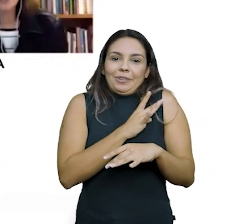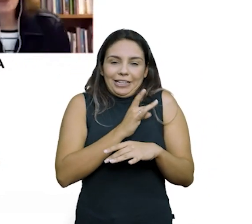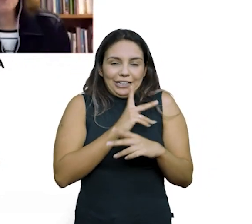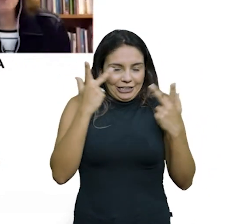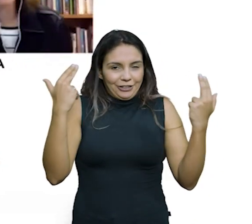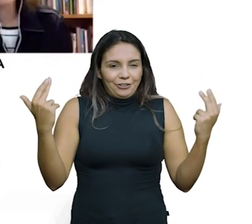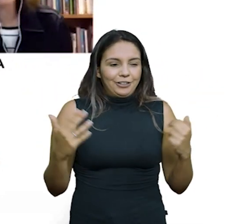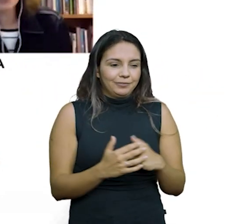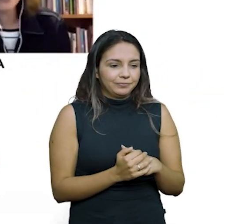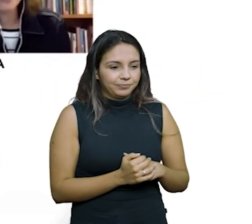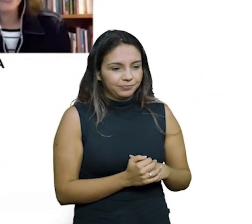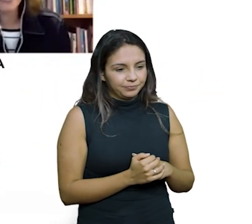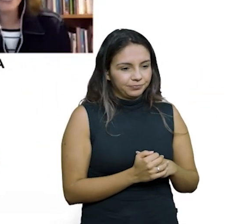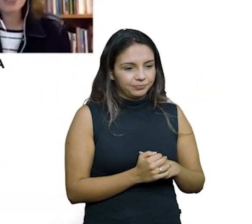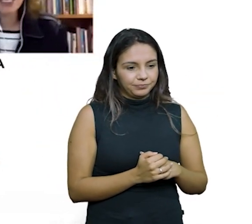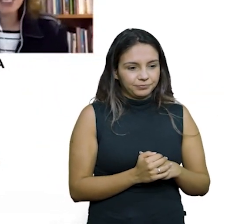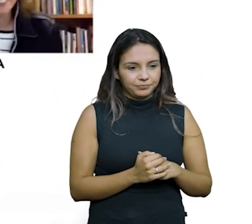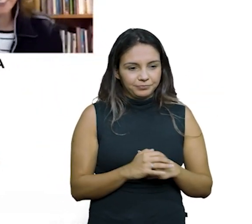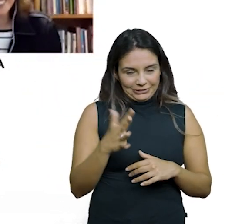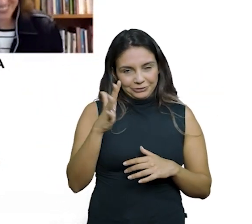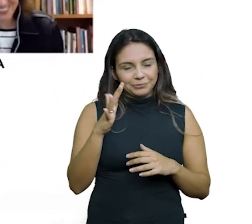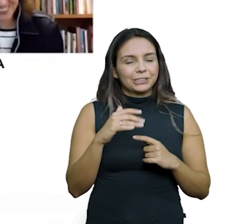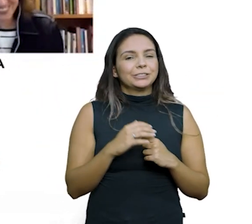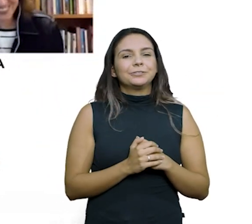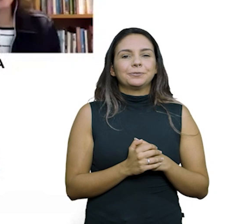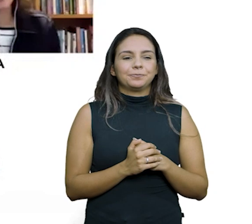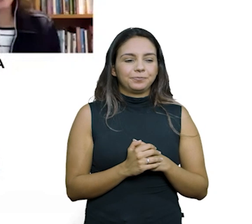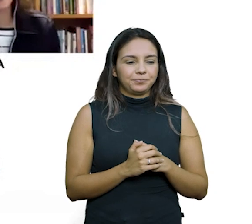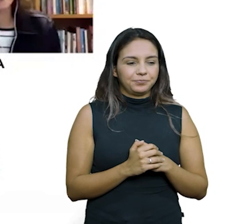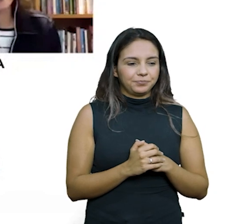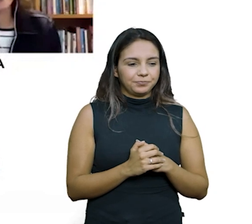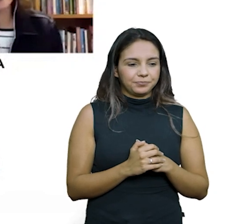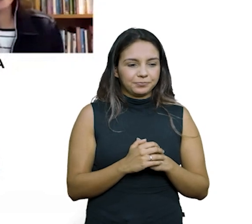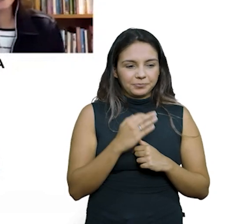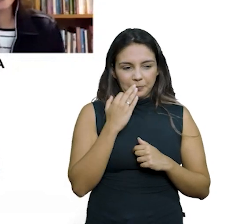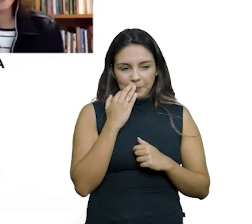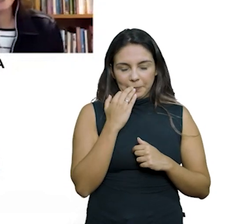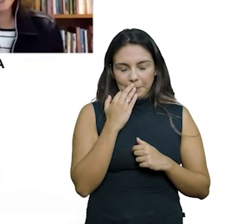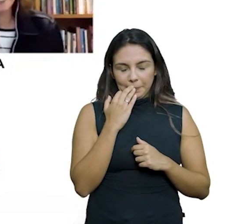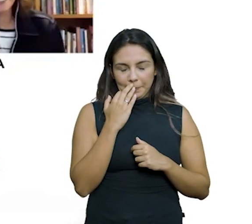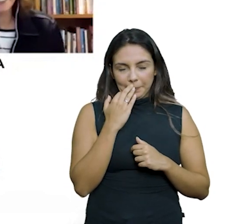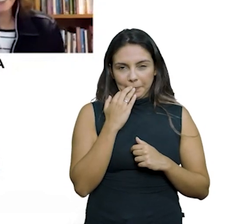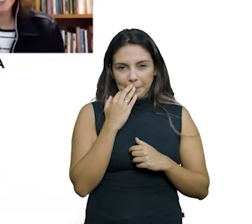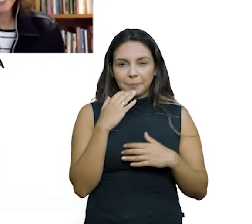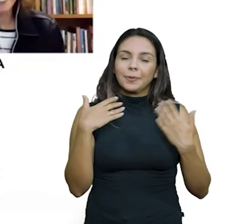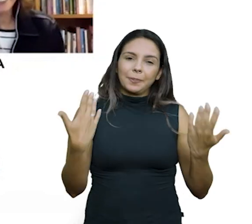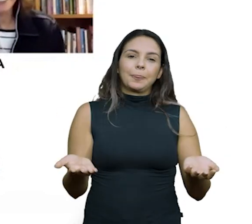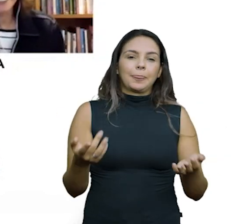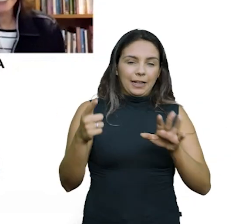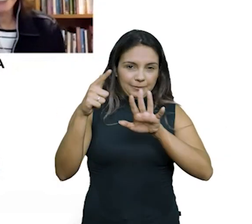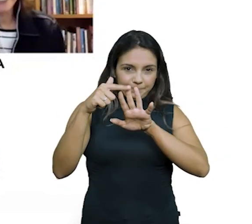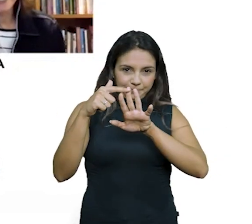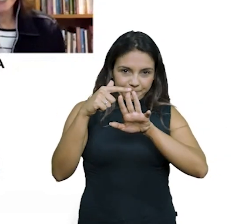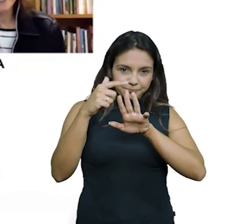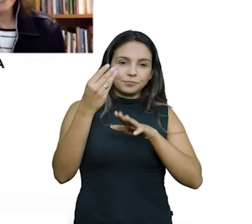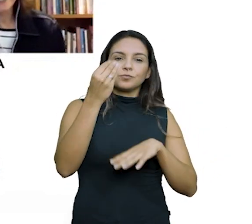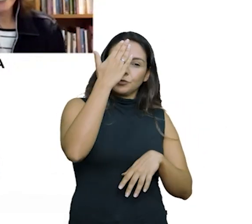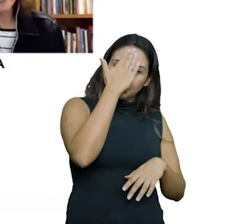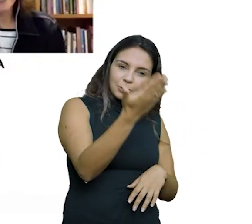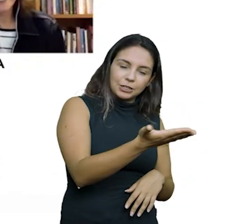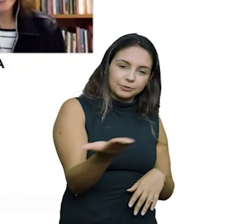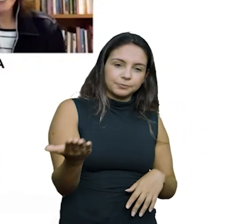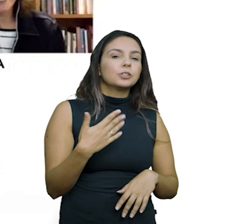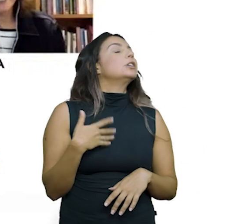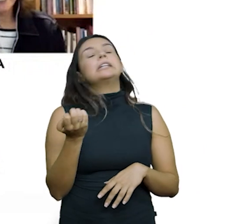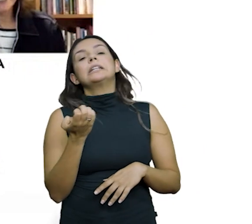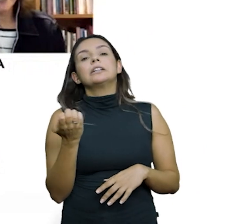pegar a naturalidade de volta. Mais ou menos por aí, Rafael. Maravilha. Tá bom, gente. Olha, muitíssimo